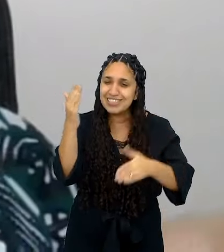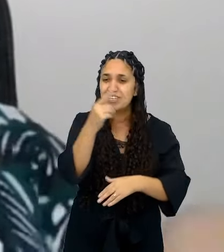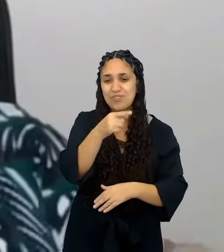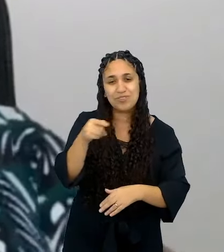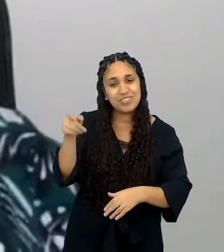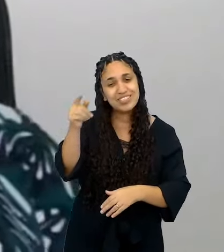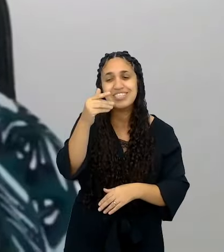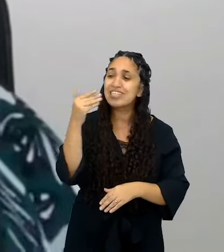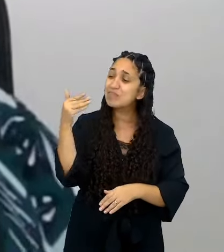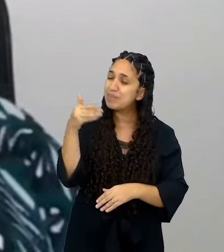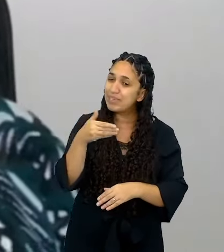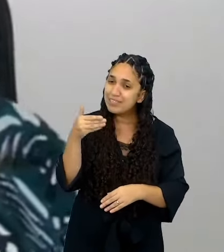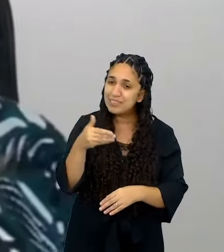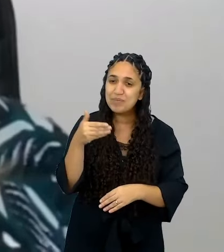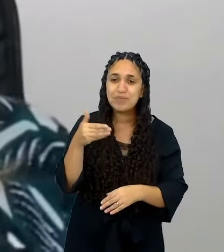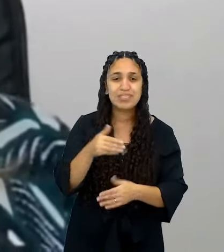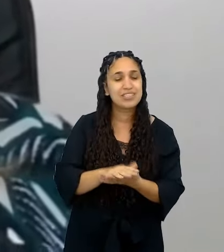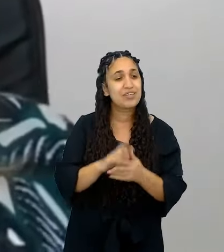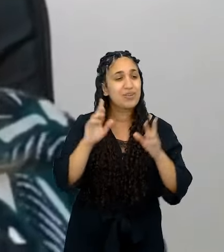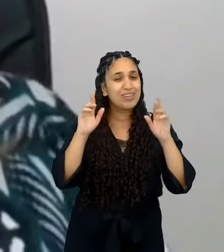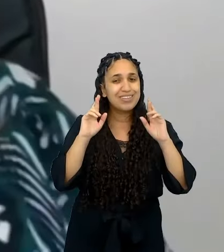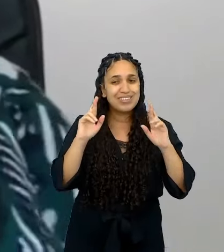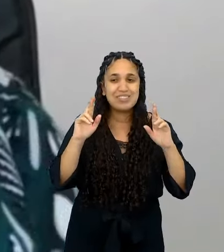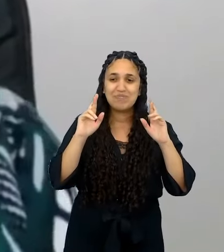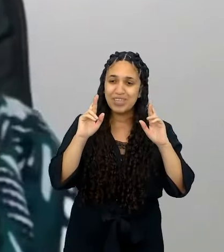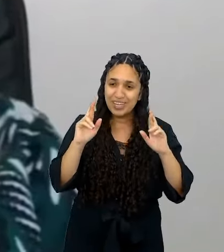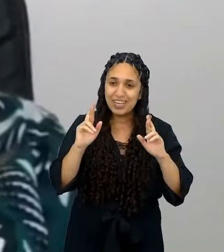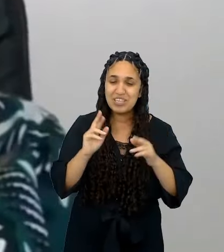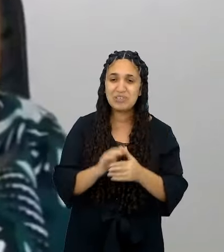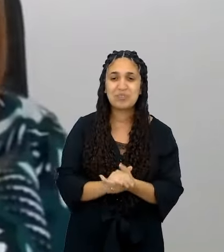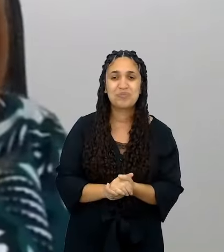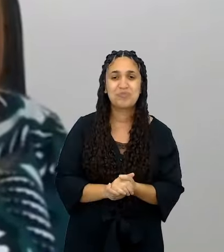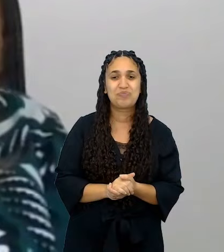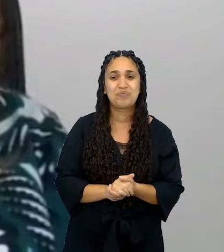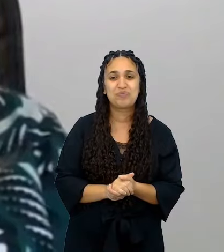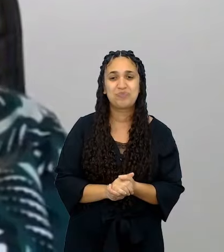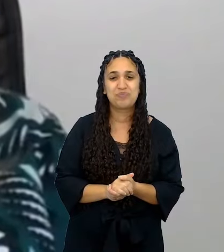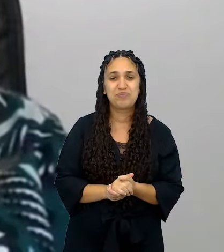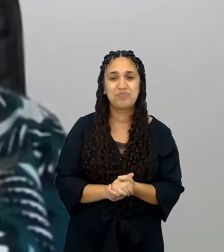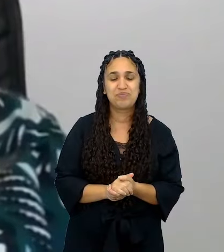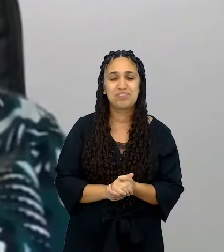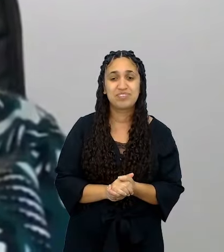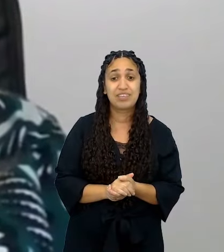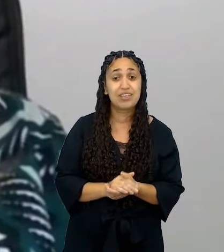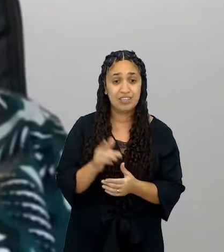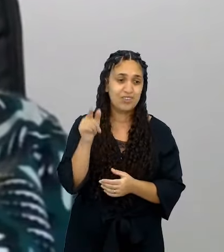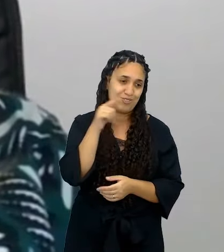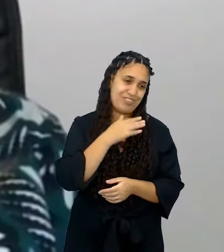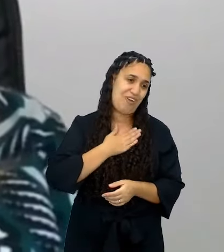vocês tenham gostado. Um forte abraço e até o próximo encontro.